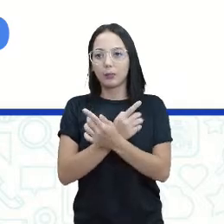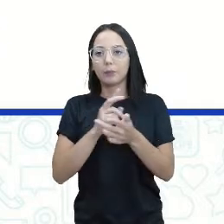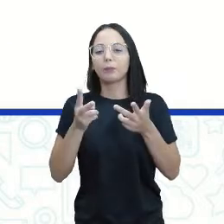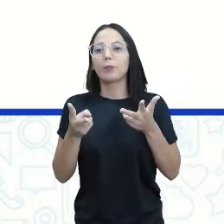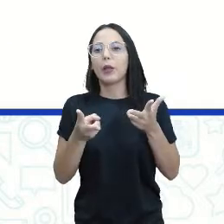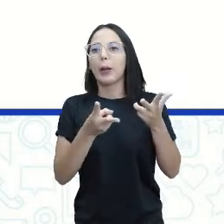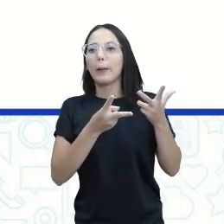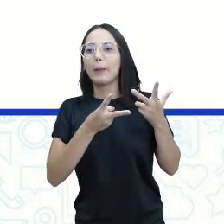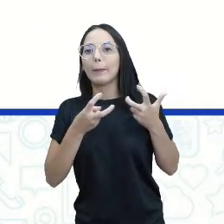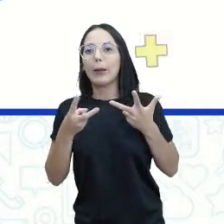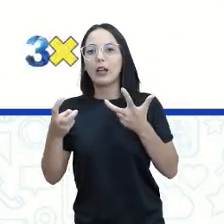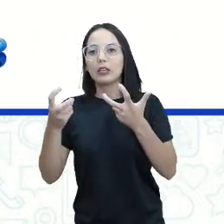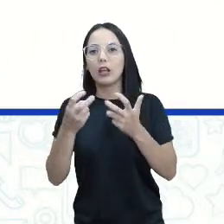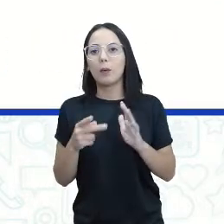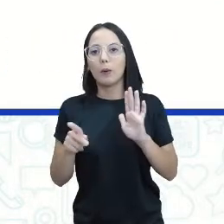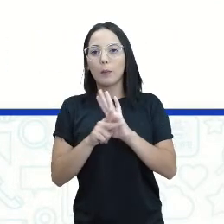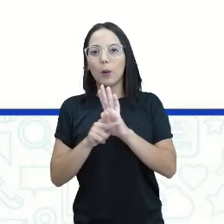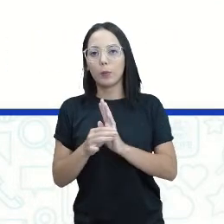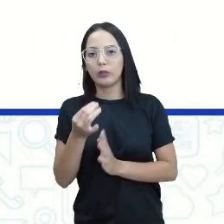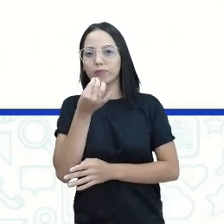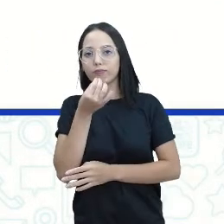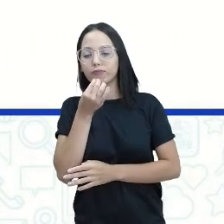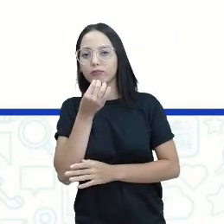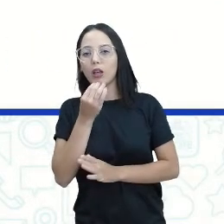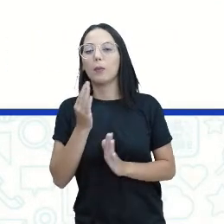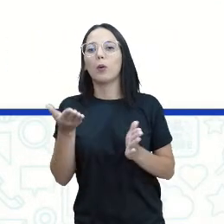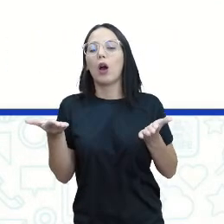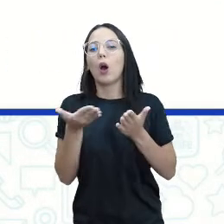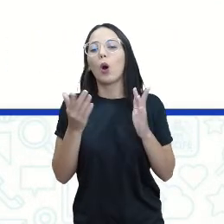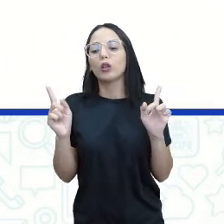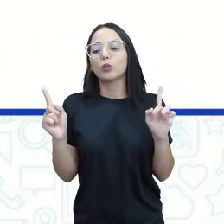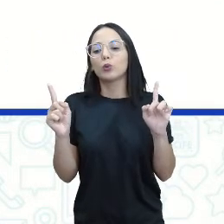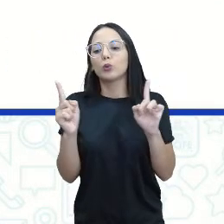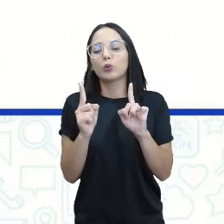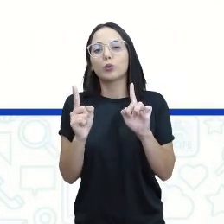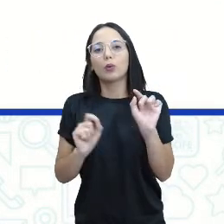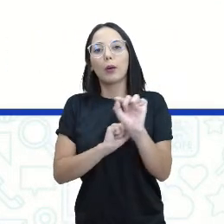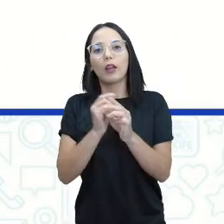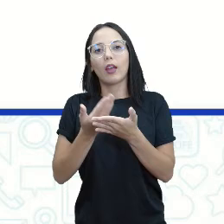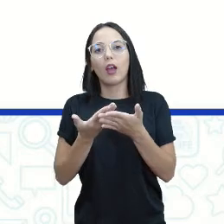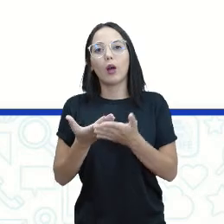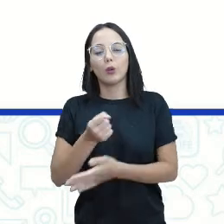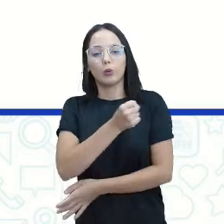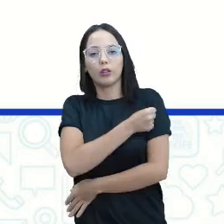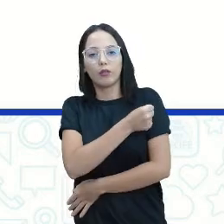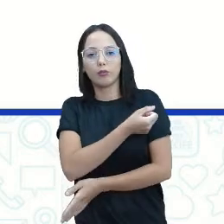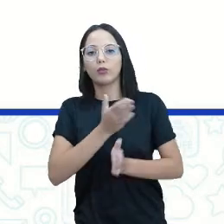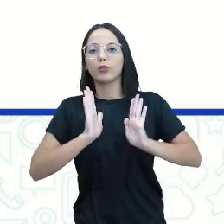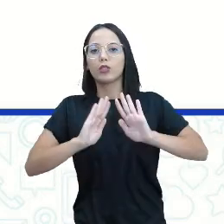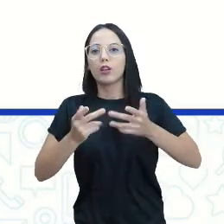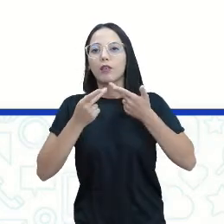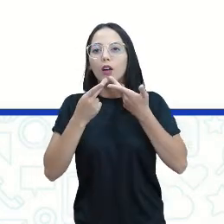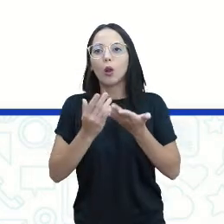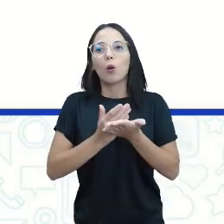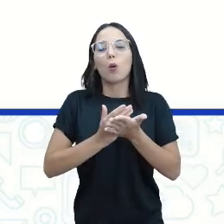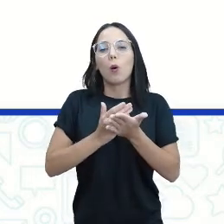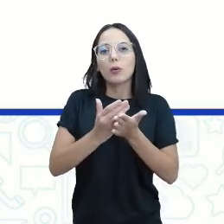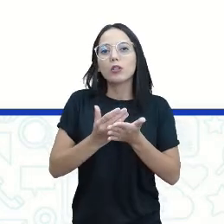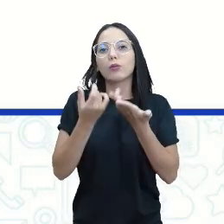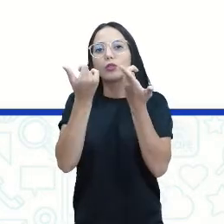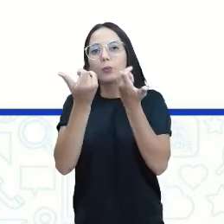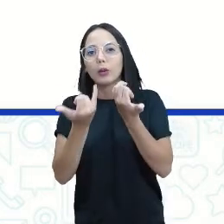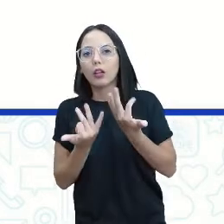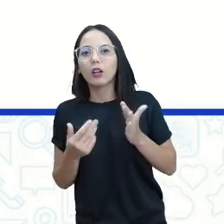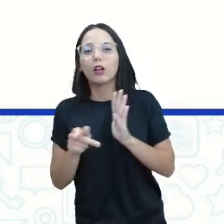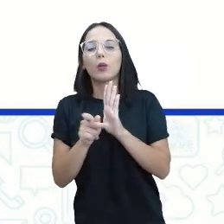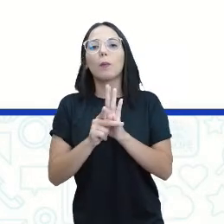vai perceber esse extrato aqui, ou seja, esse pedaço da aula, é justamente a aula do 8º ano que foi dada, onde a gente começou explorando a ideia